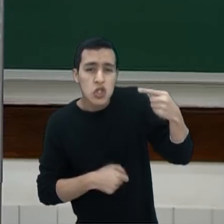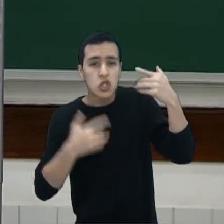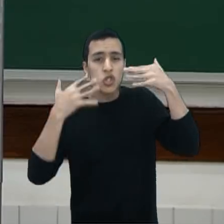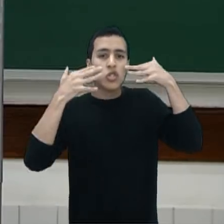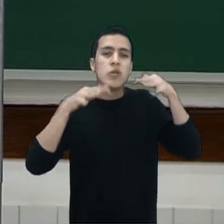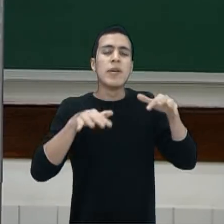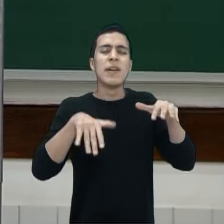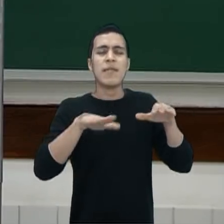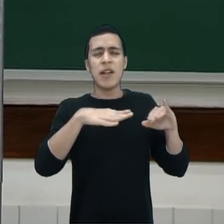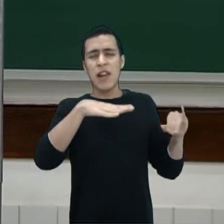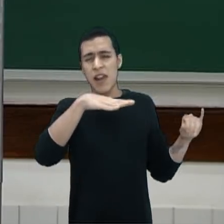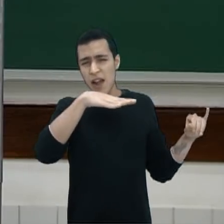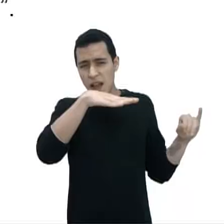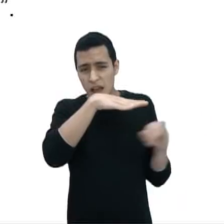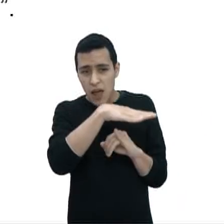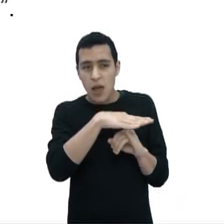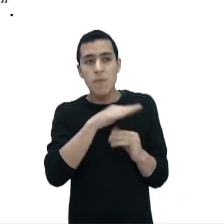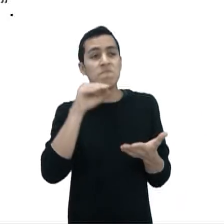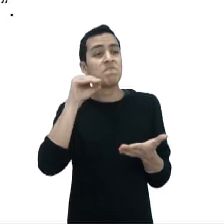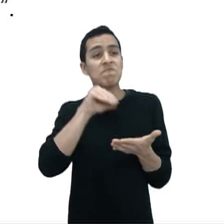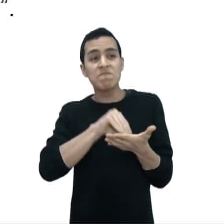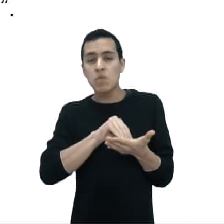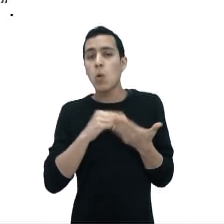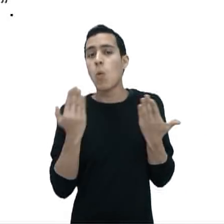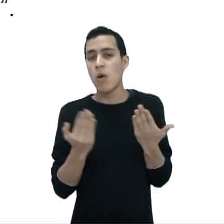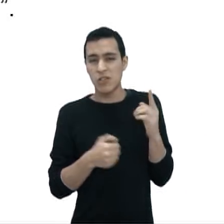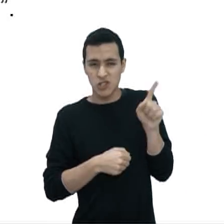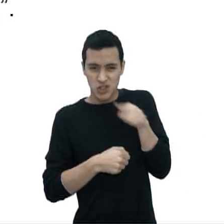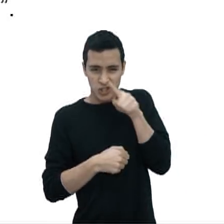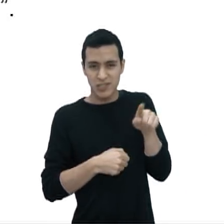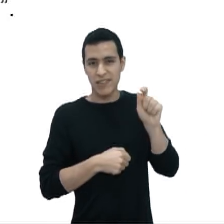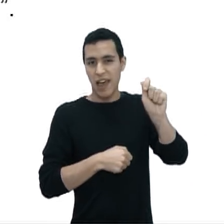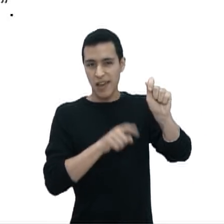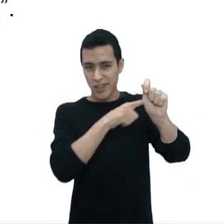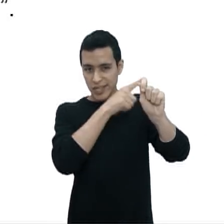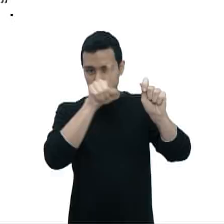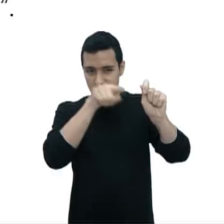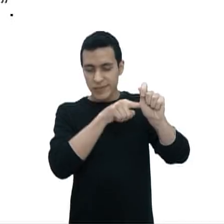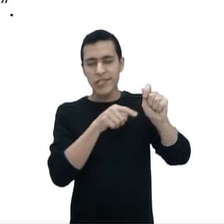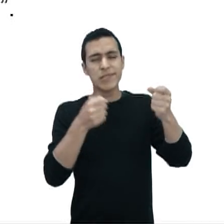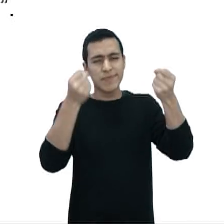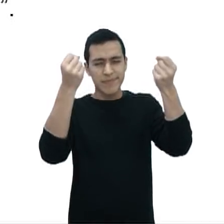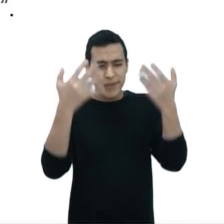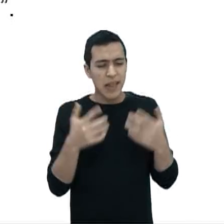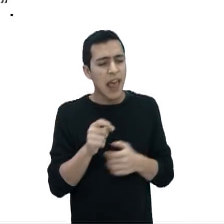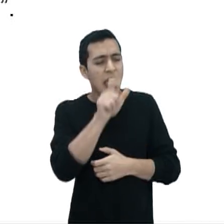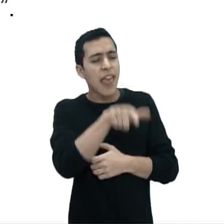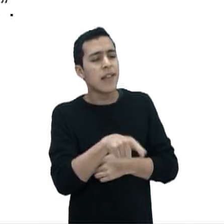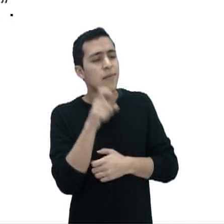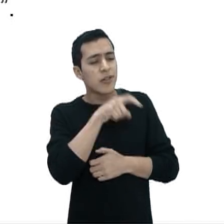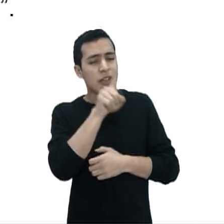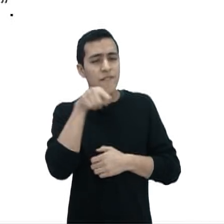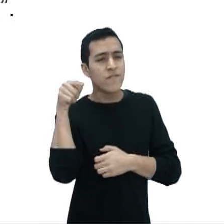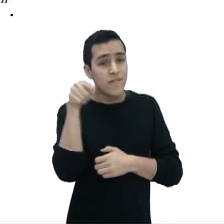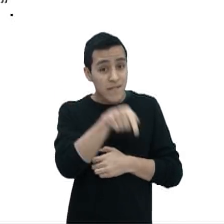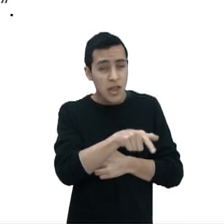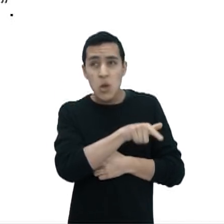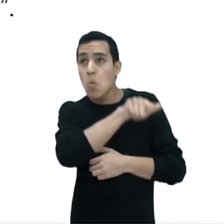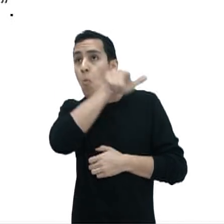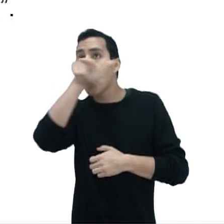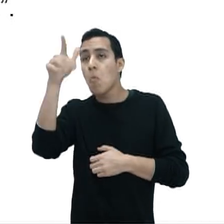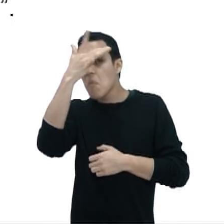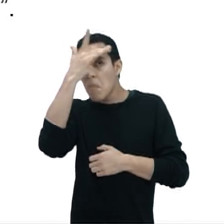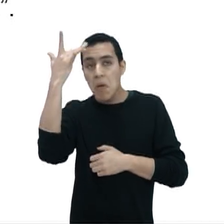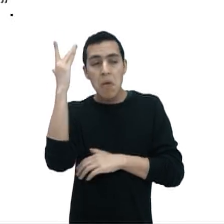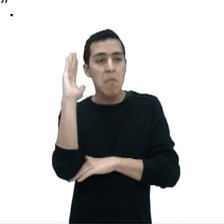mais coloquial, marcou um X na letra A. Né? Então a letra A diz lá, quem está mentindo é você, não existe ninguém